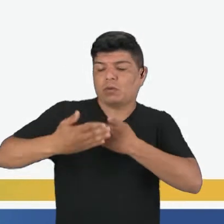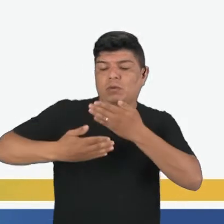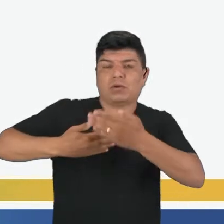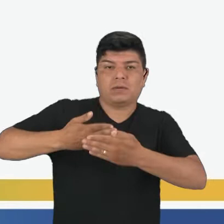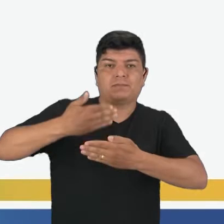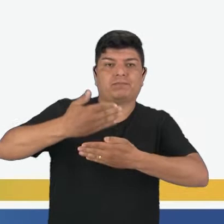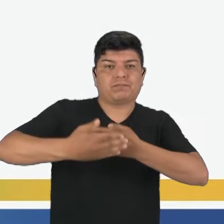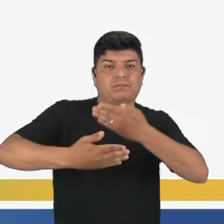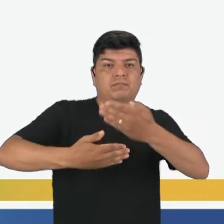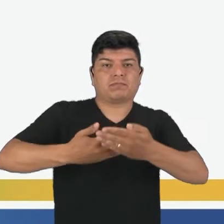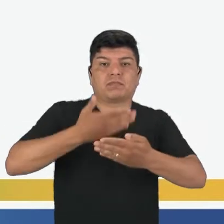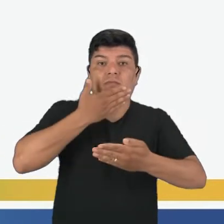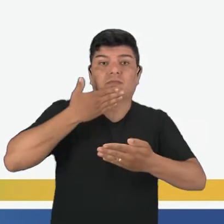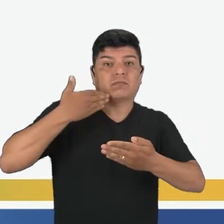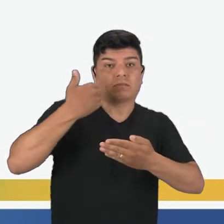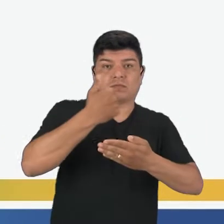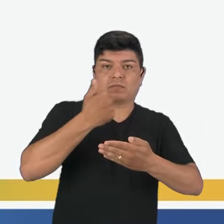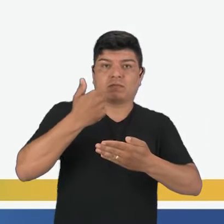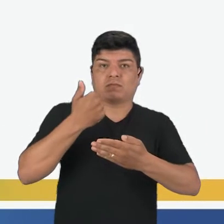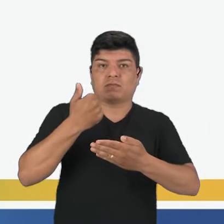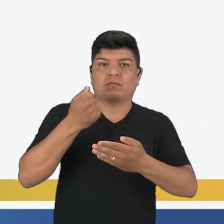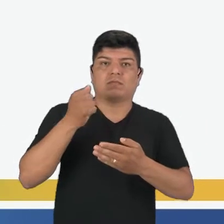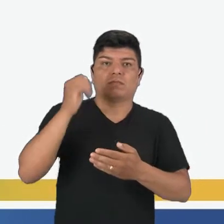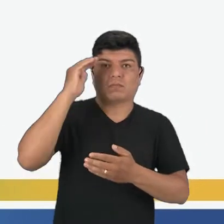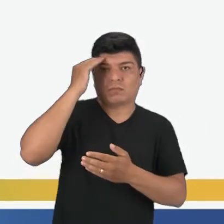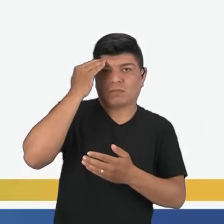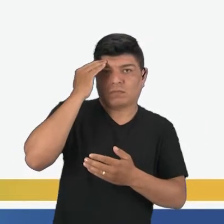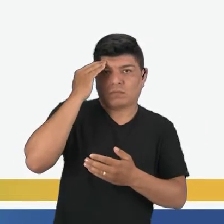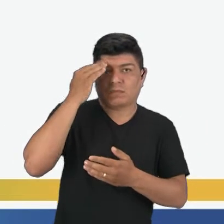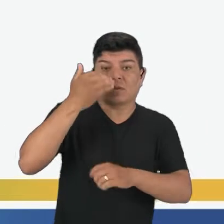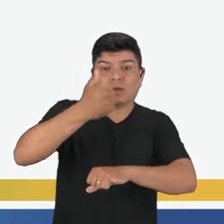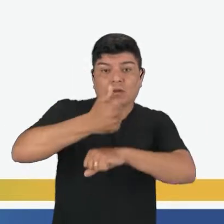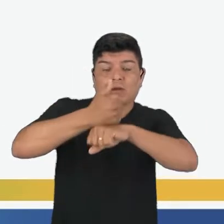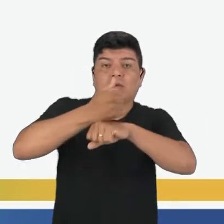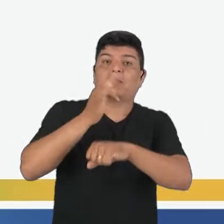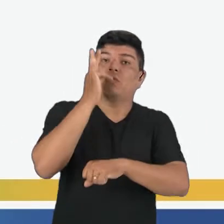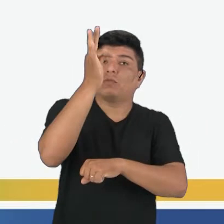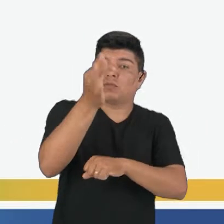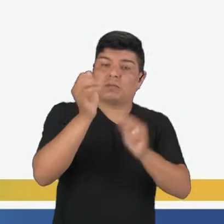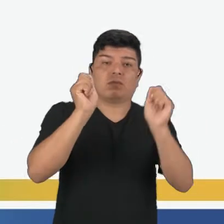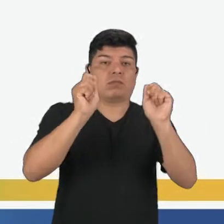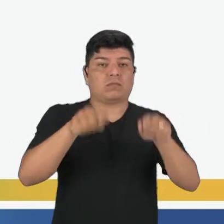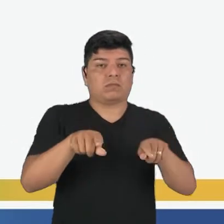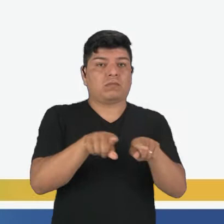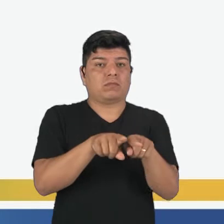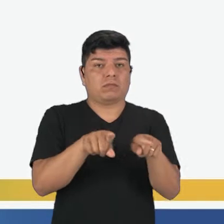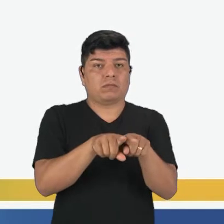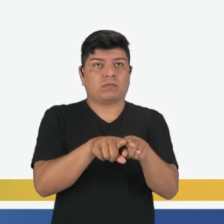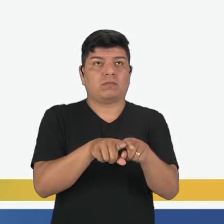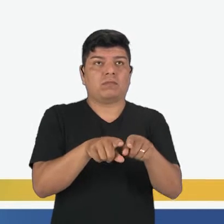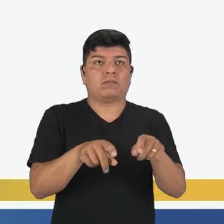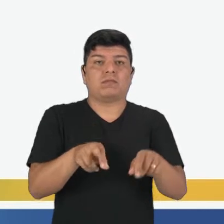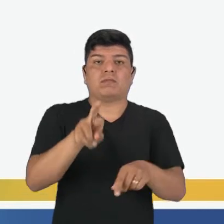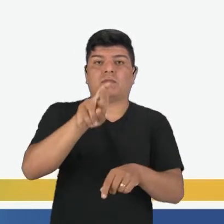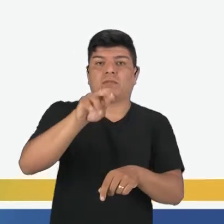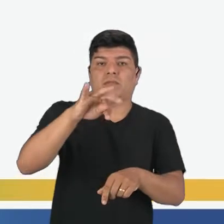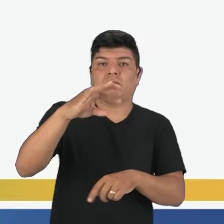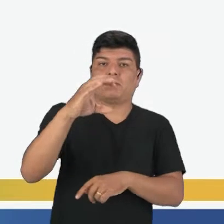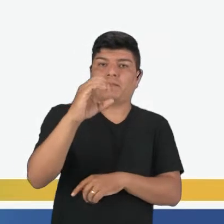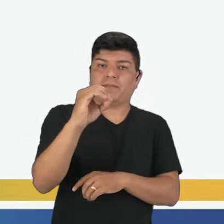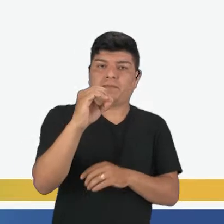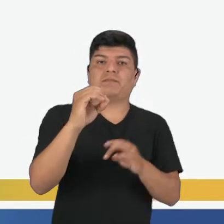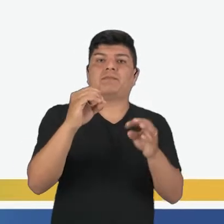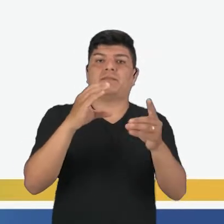passa, ele amadurece, ele ascende, ele pode se tornar até um líder. Então, o rito, em toda religião,